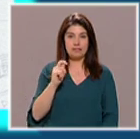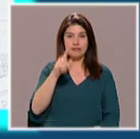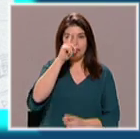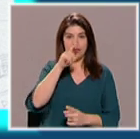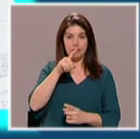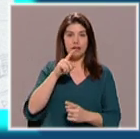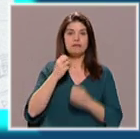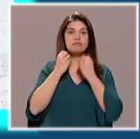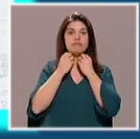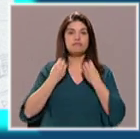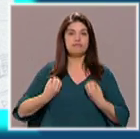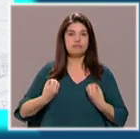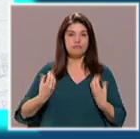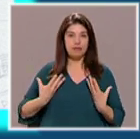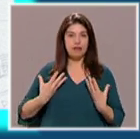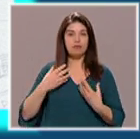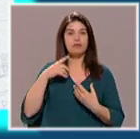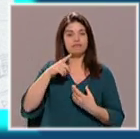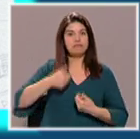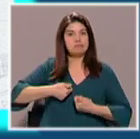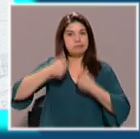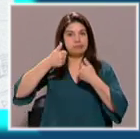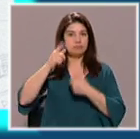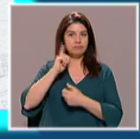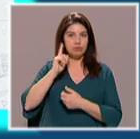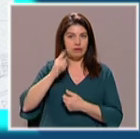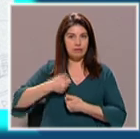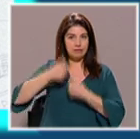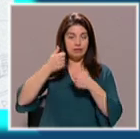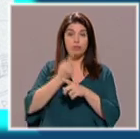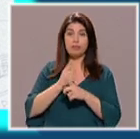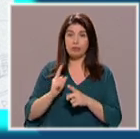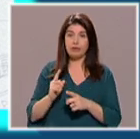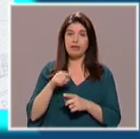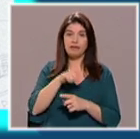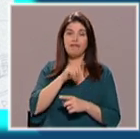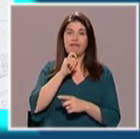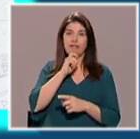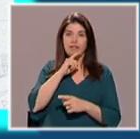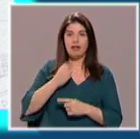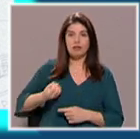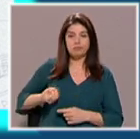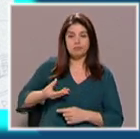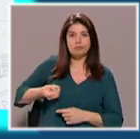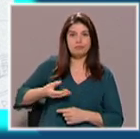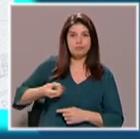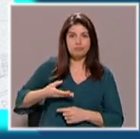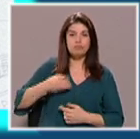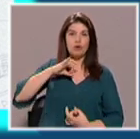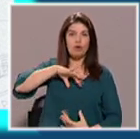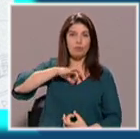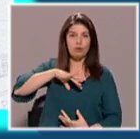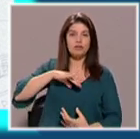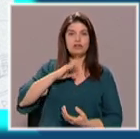uma glândula, referimos que é uma glândula mestre. E porquê? Pelo facto de ter a capacidade de secretar hormonas e de